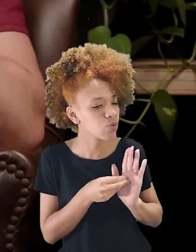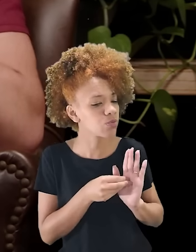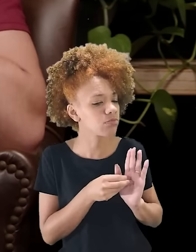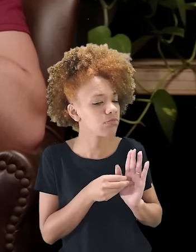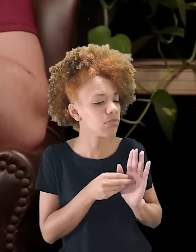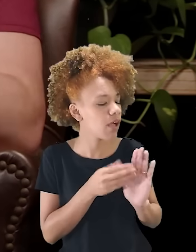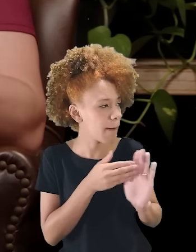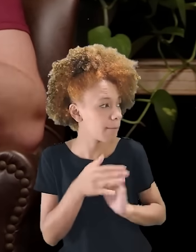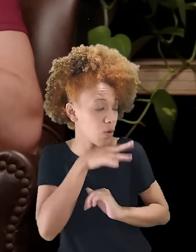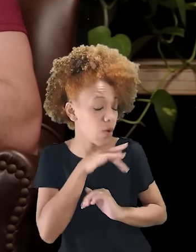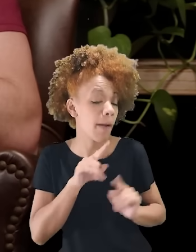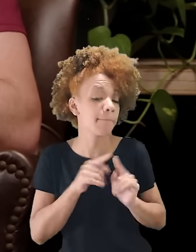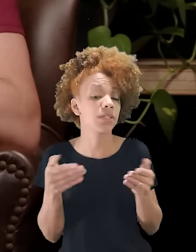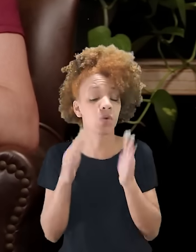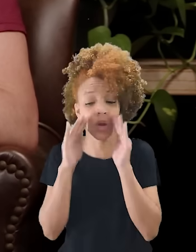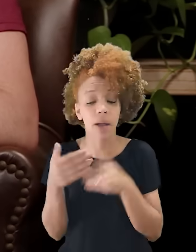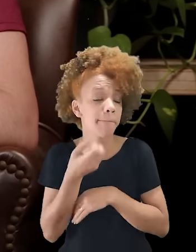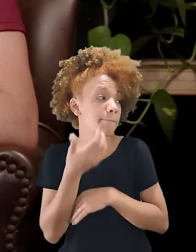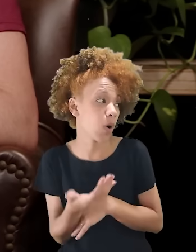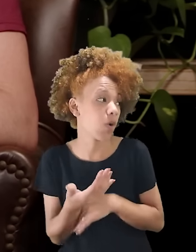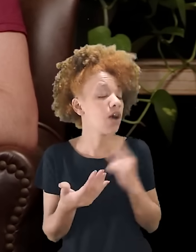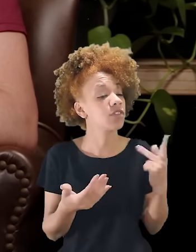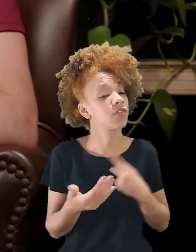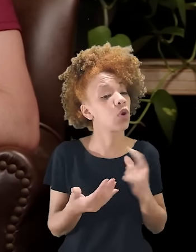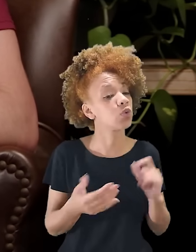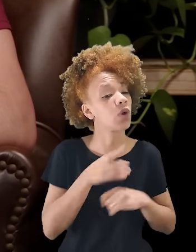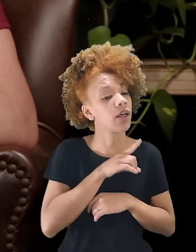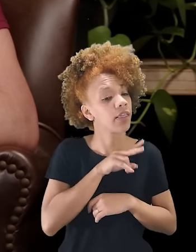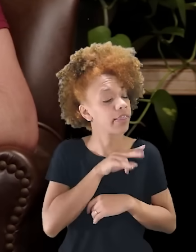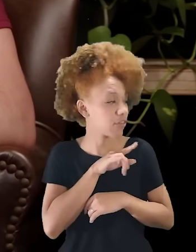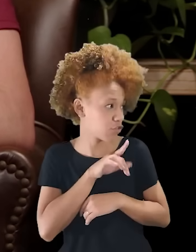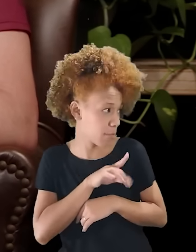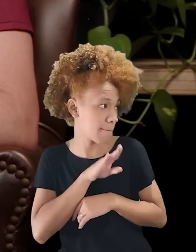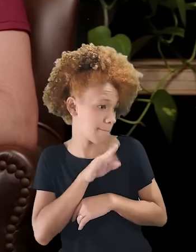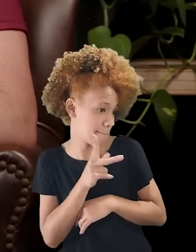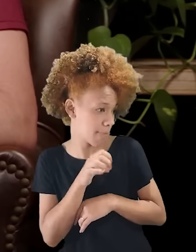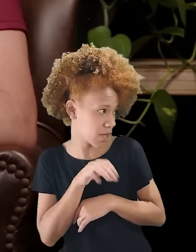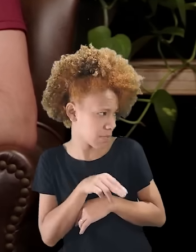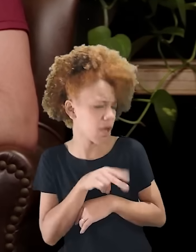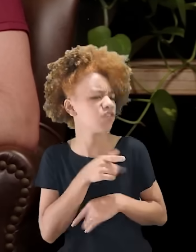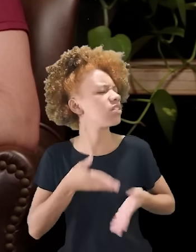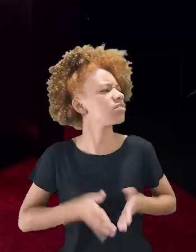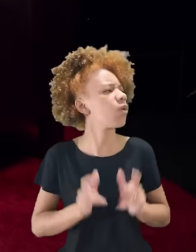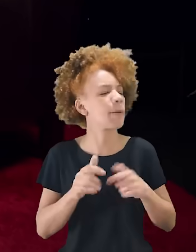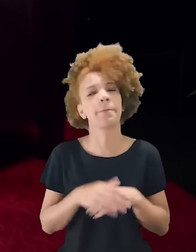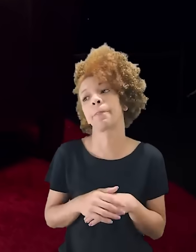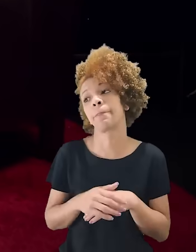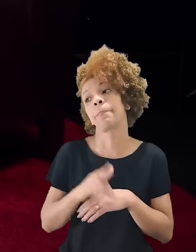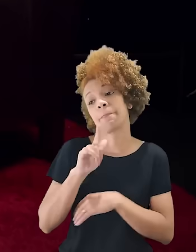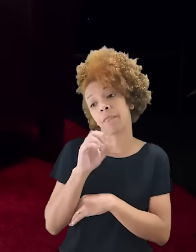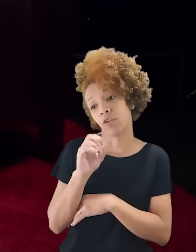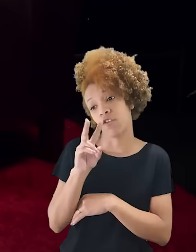a gente tá falando é a parte ruim quero ir pra parte boa você me falou aqui do Beckham sim você nasceu aonde